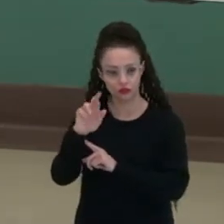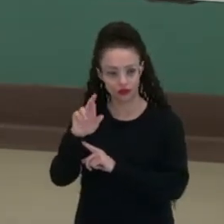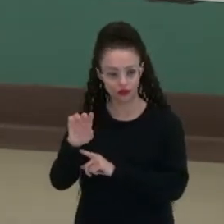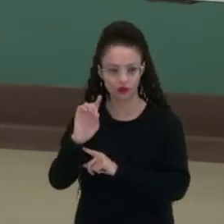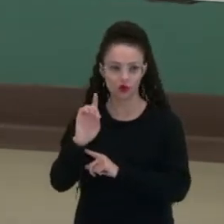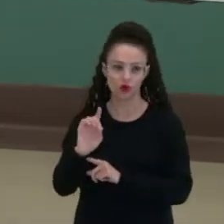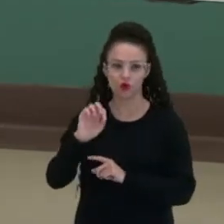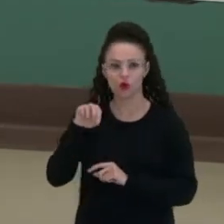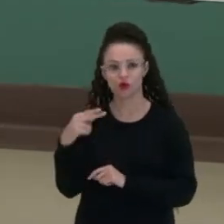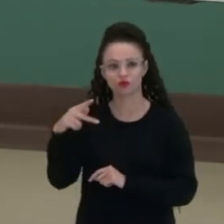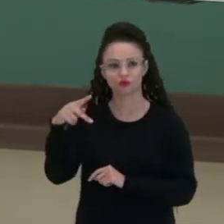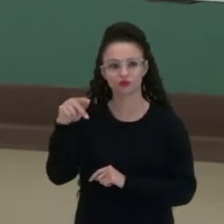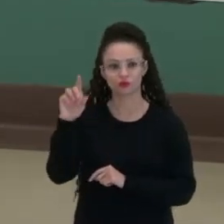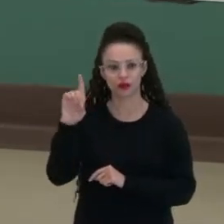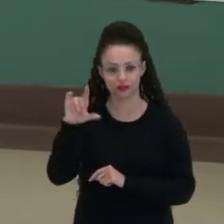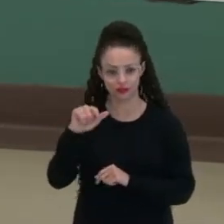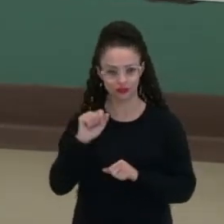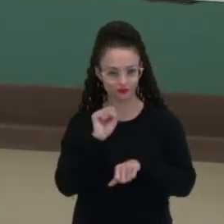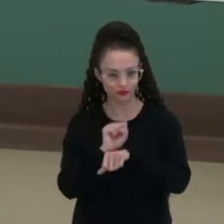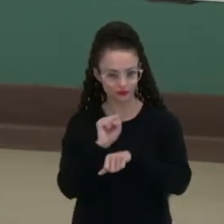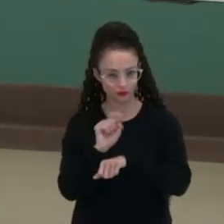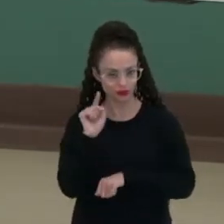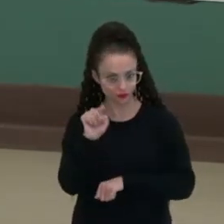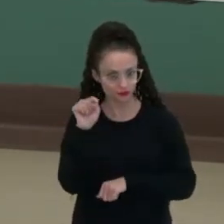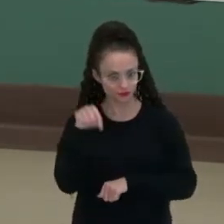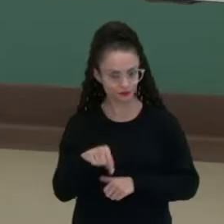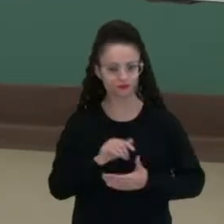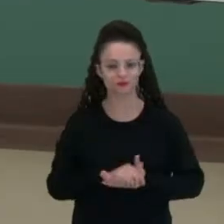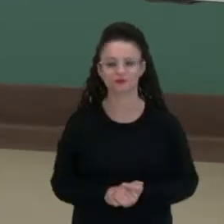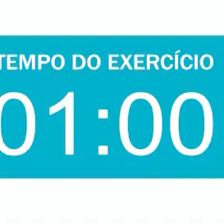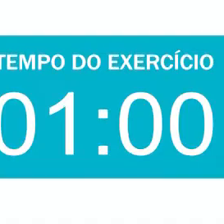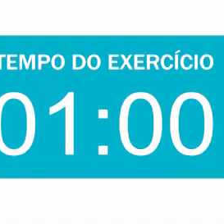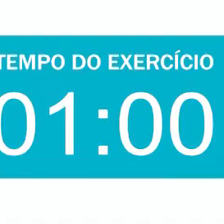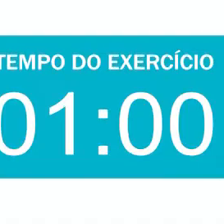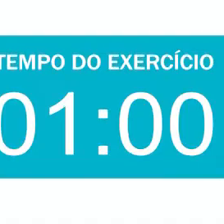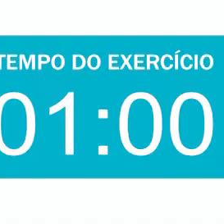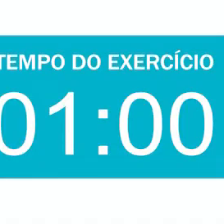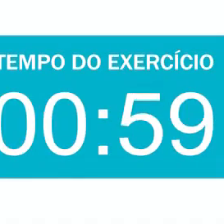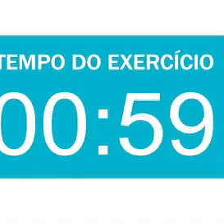ok? Faz aí que eu te aguardo aqui.